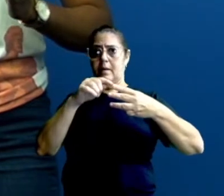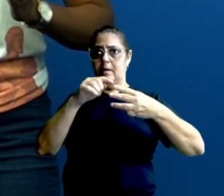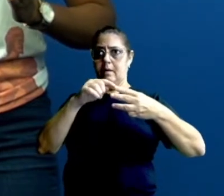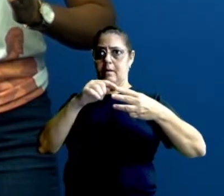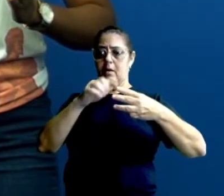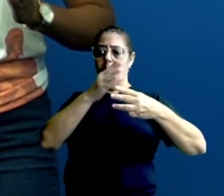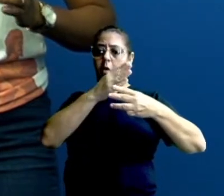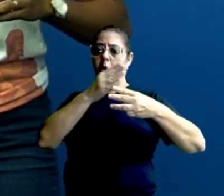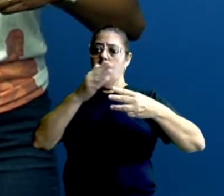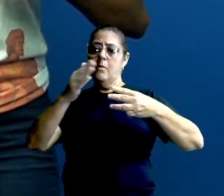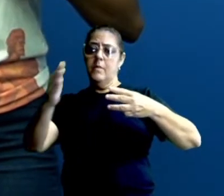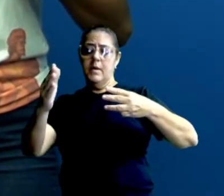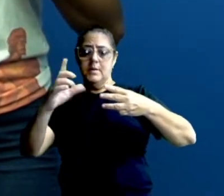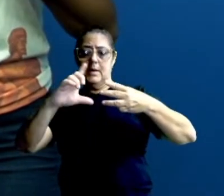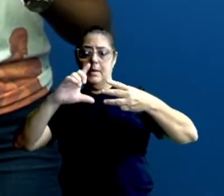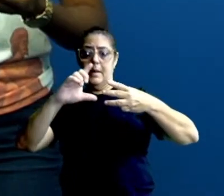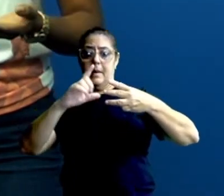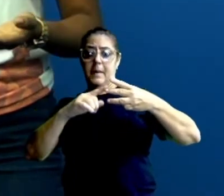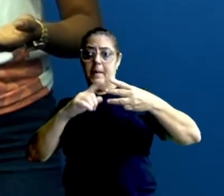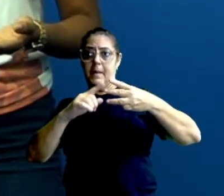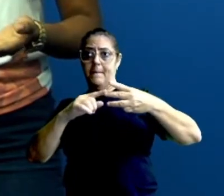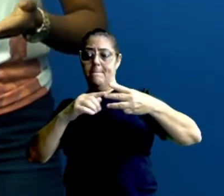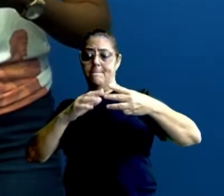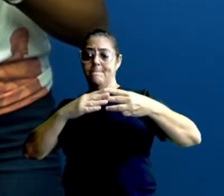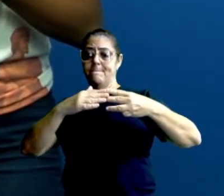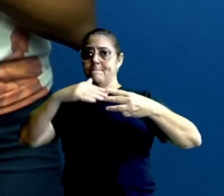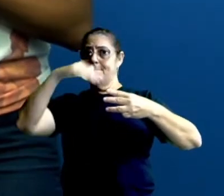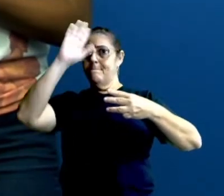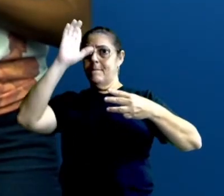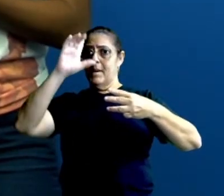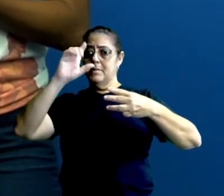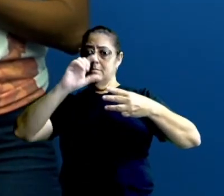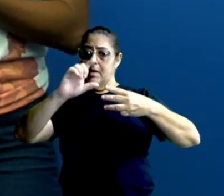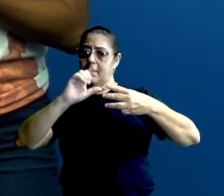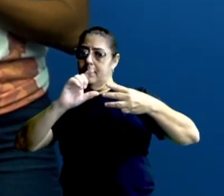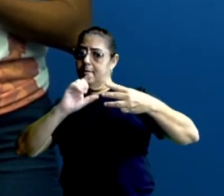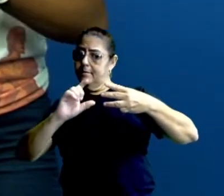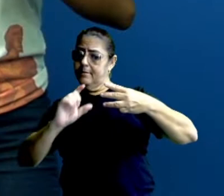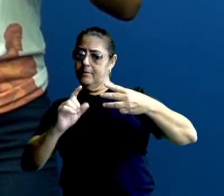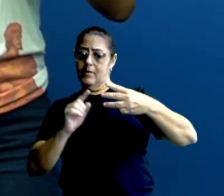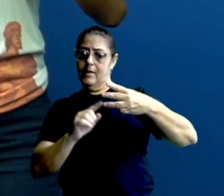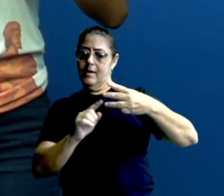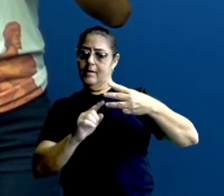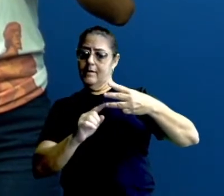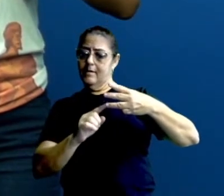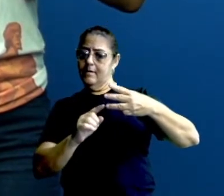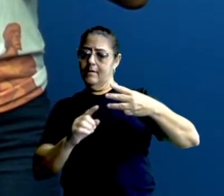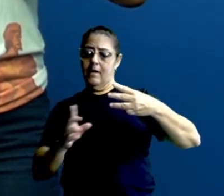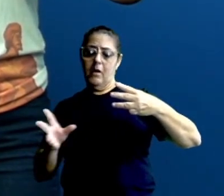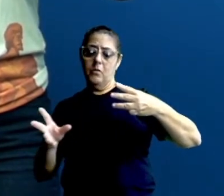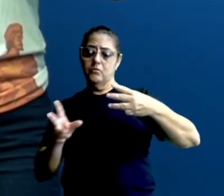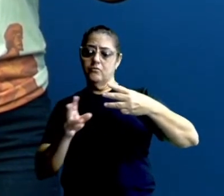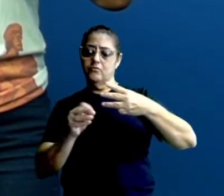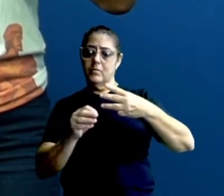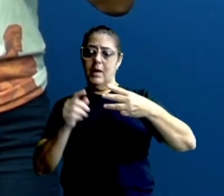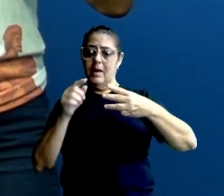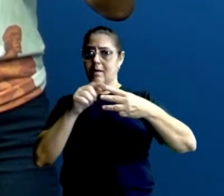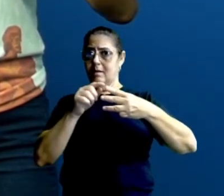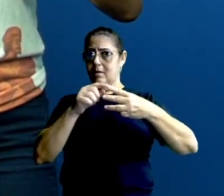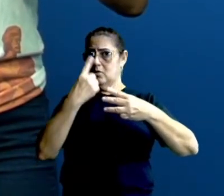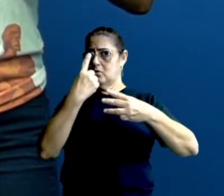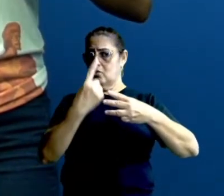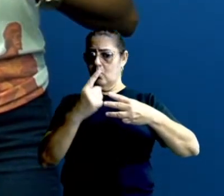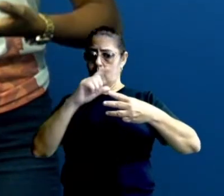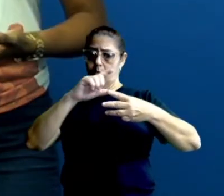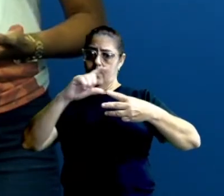teu texto é ali que você ou mais parágrafos para ser elaborado já na introdução não geralmente é